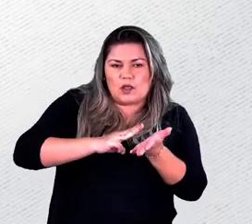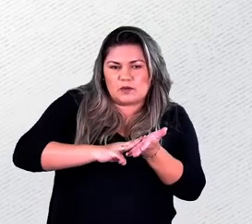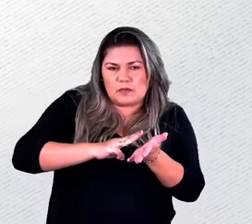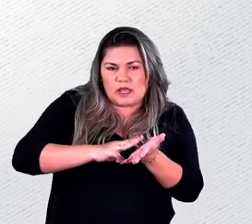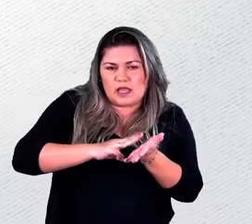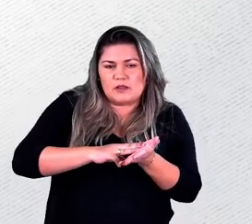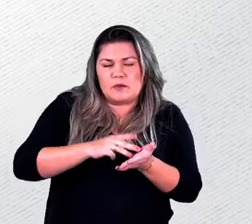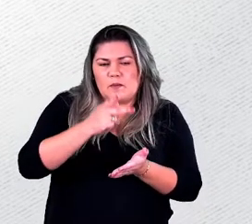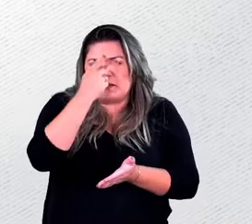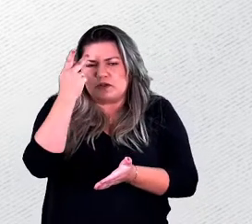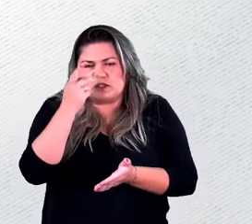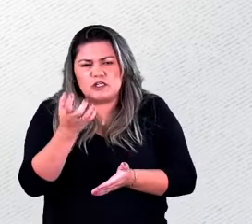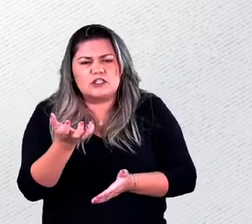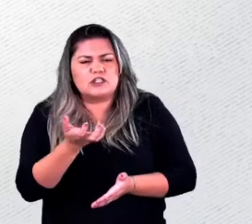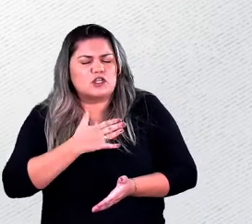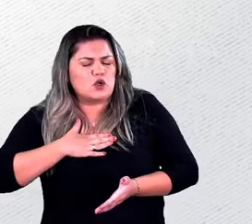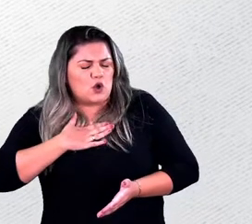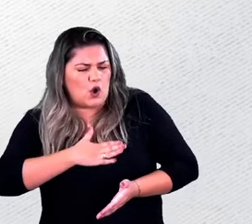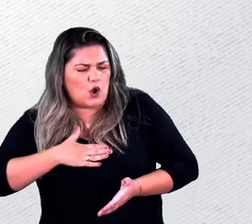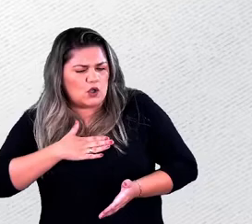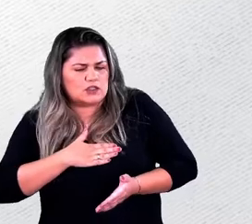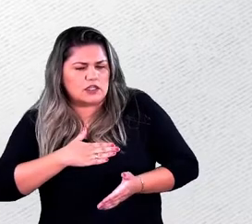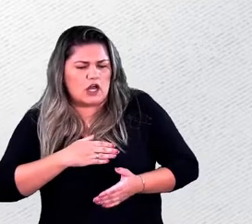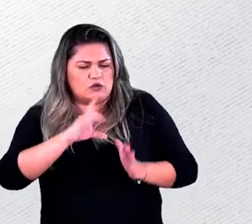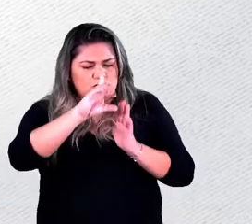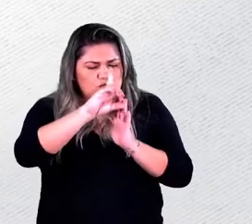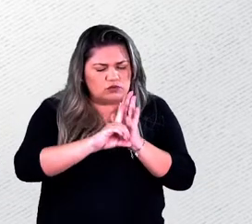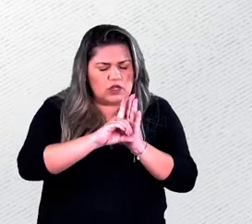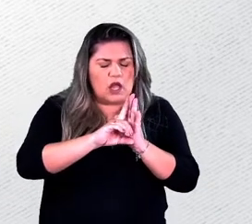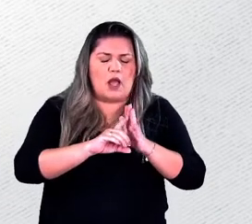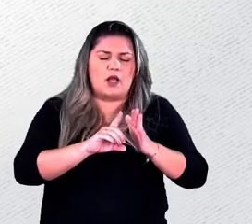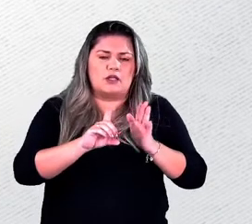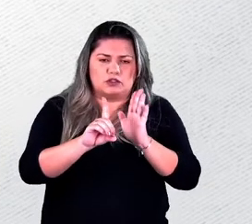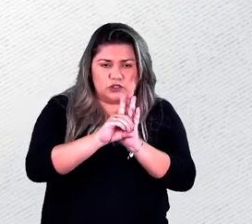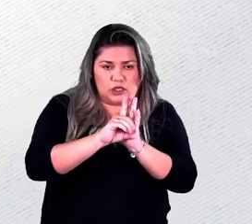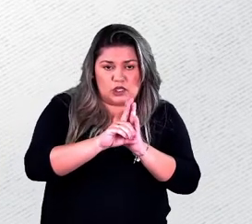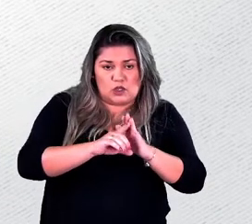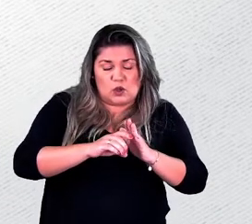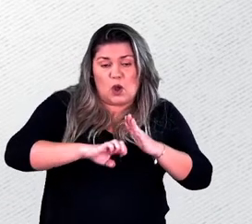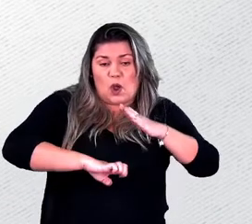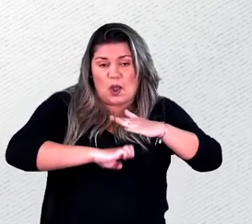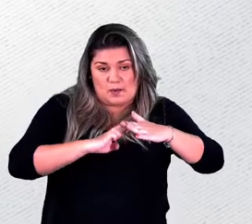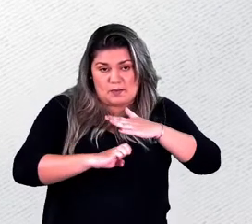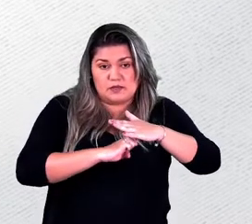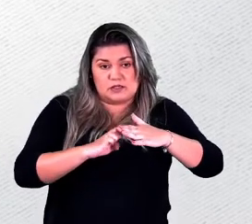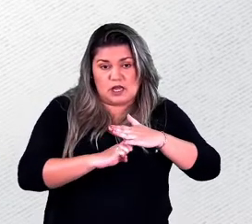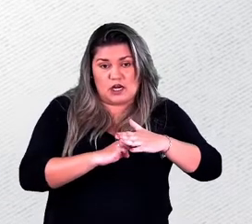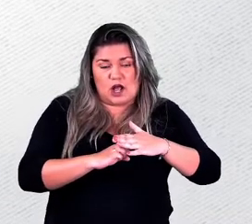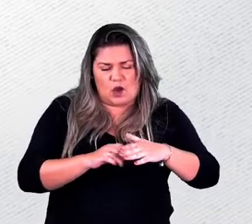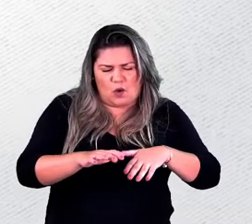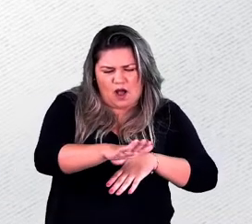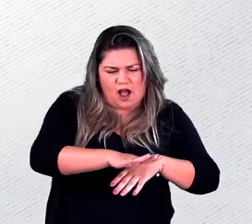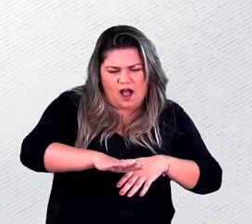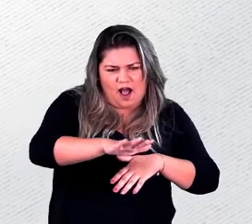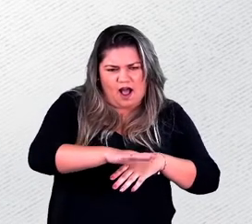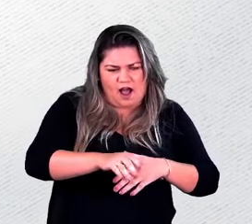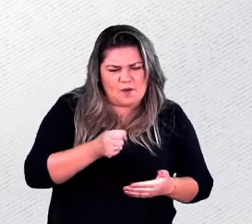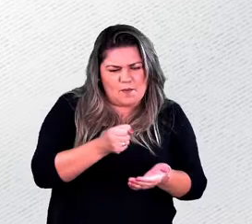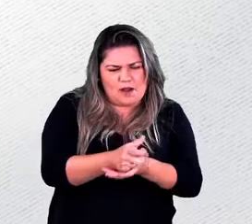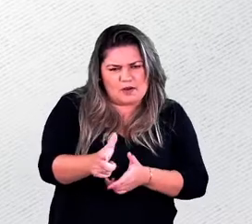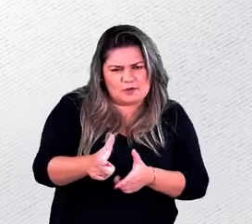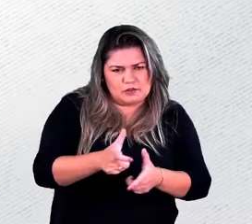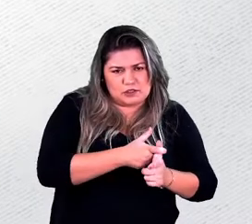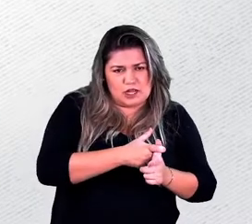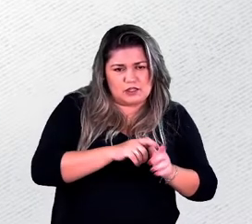interessados na temática de Direito Empresarial Mais especificamente de processos de insolvência a relevância deste evento